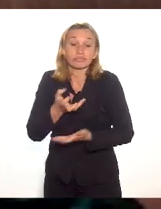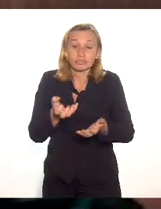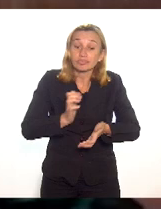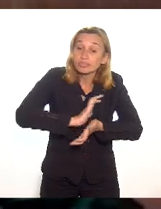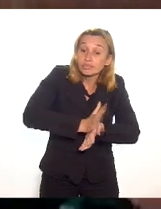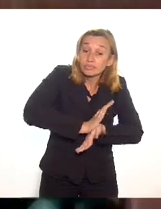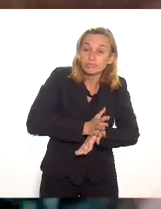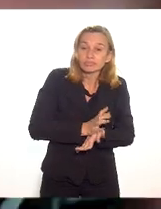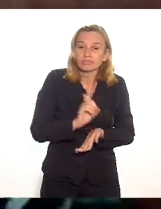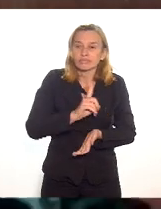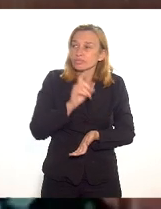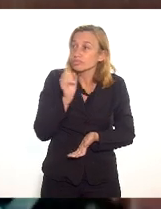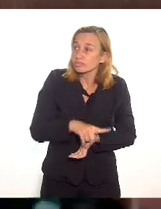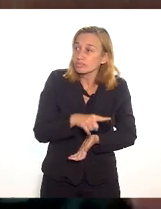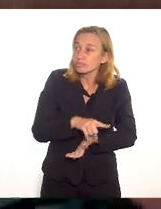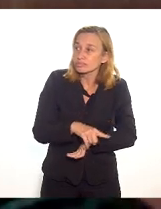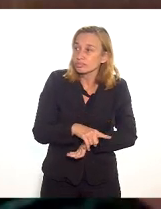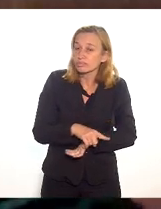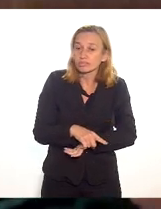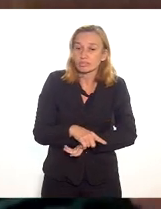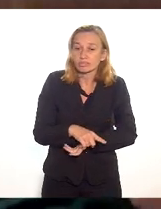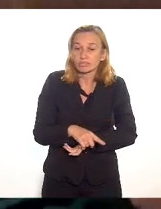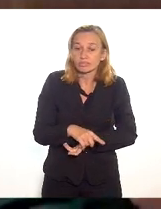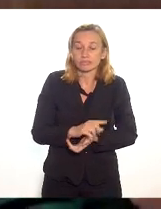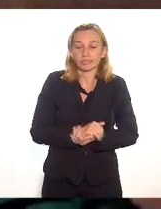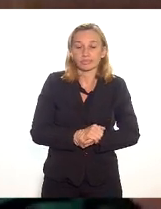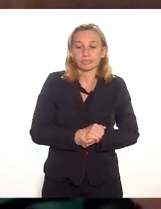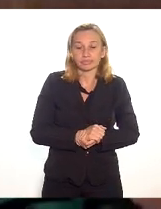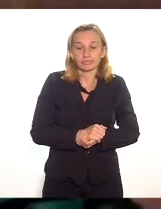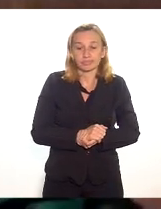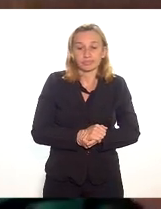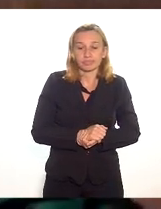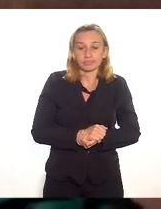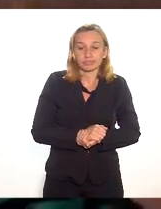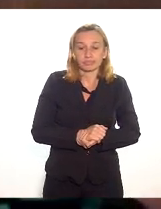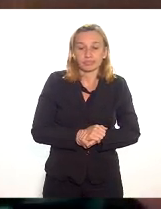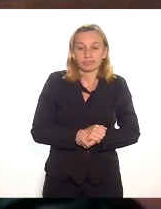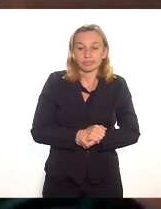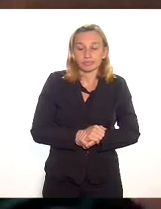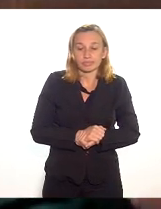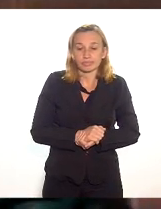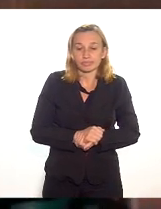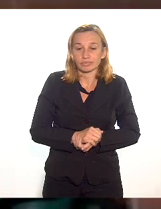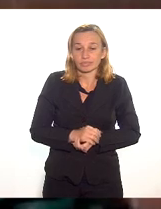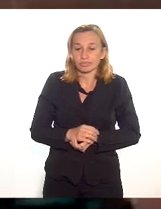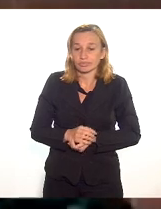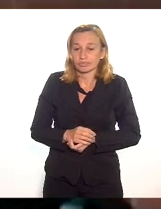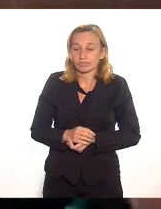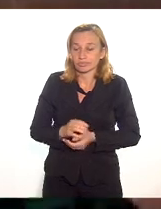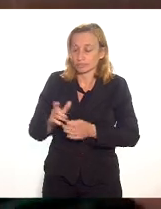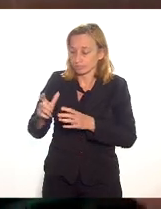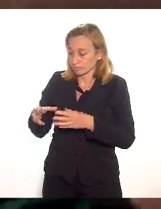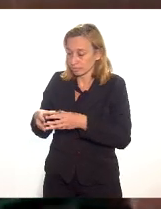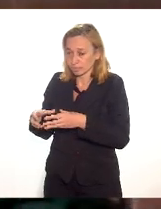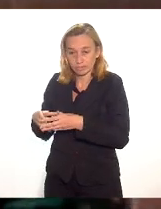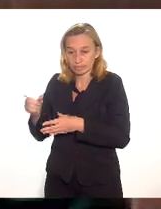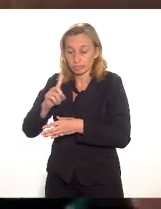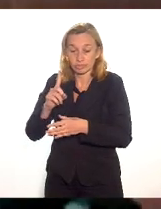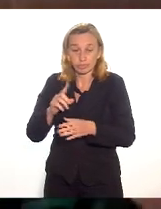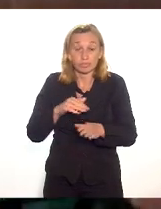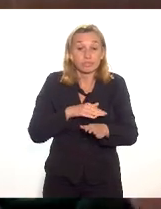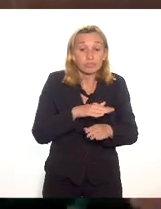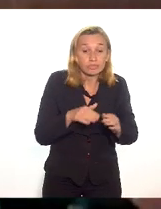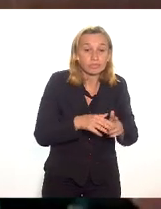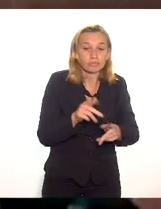destruir, não são entidades. São pessoas que estão no poder, que